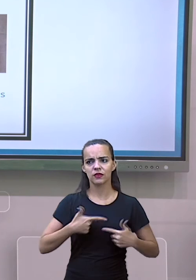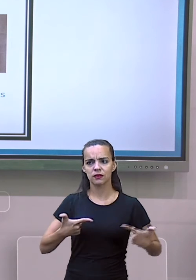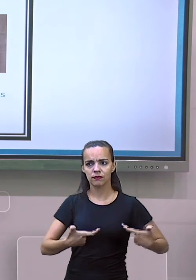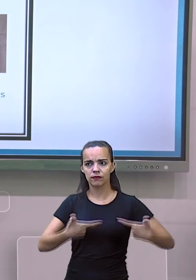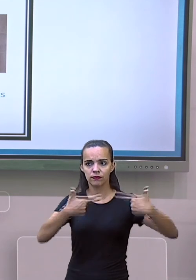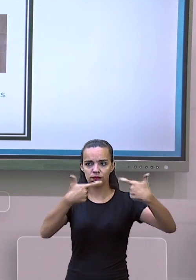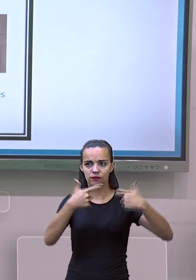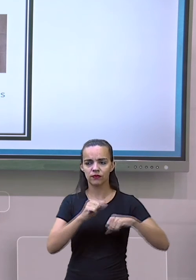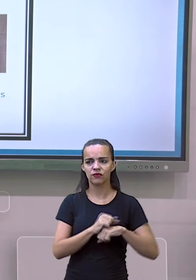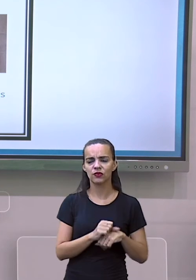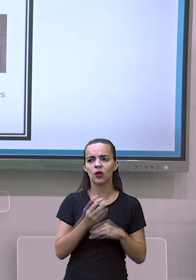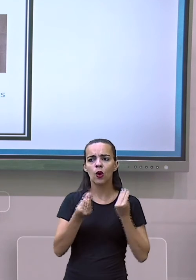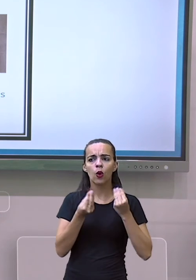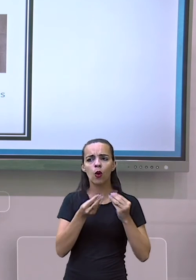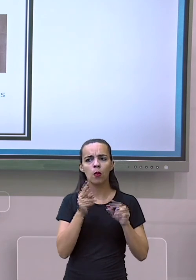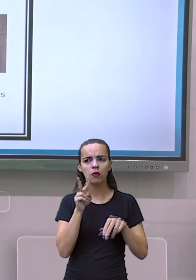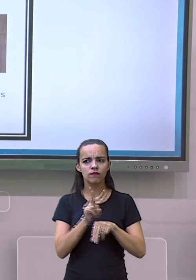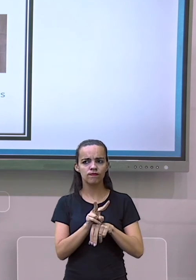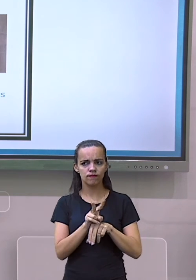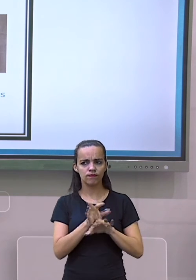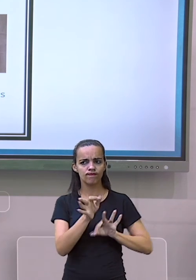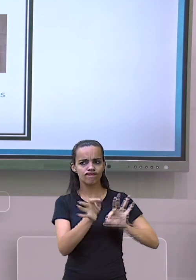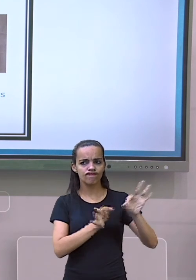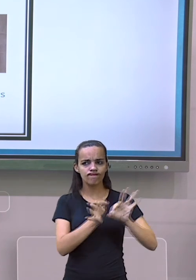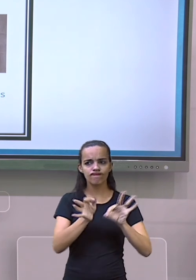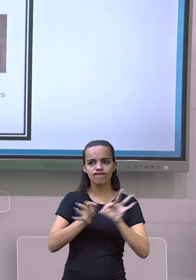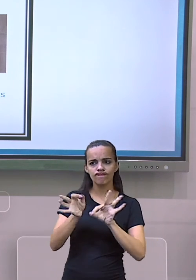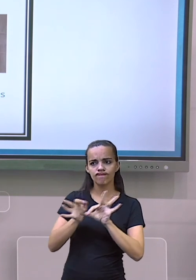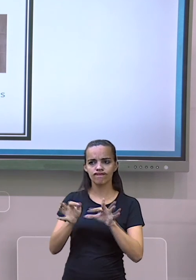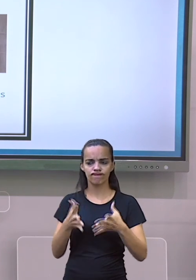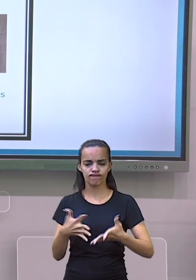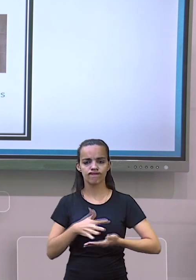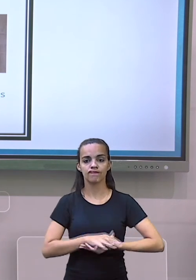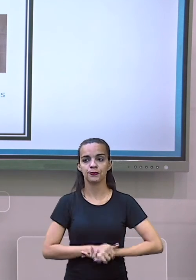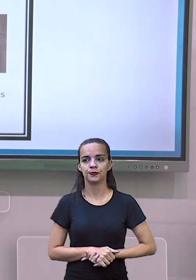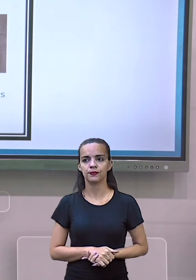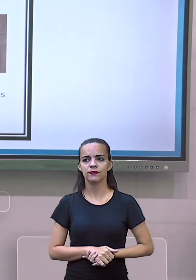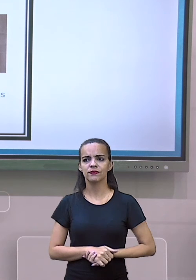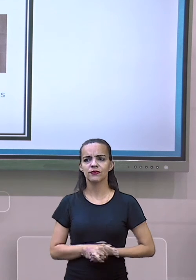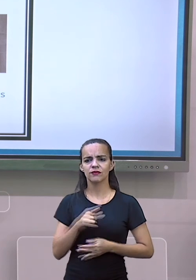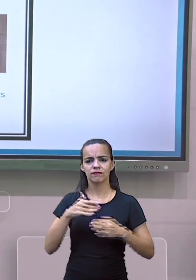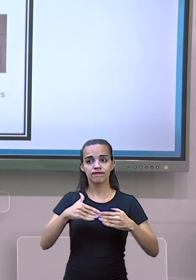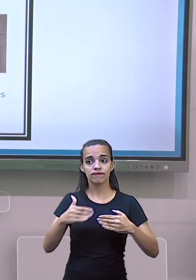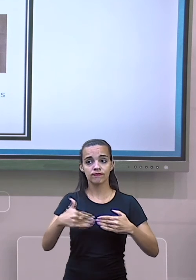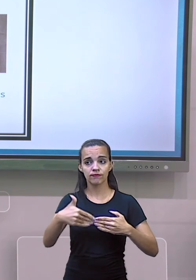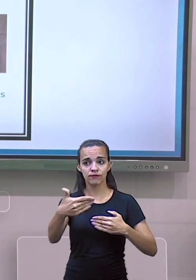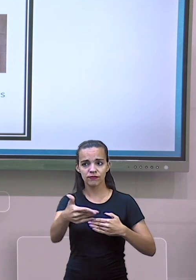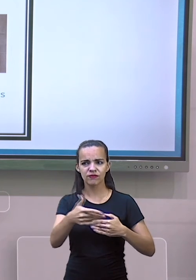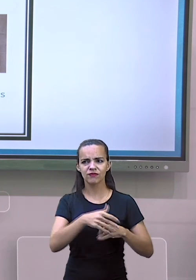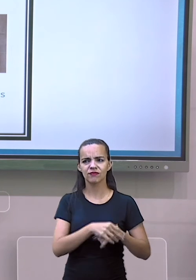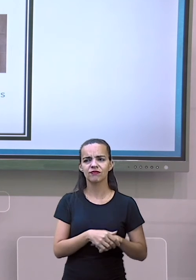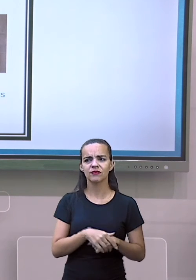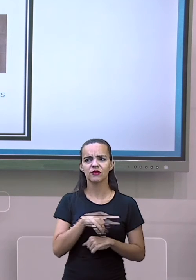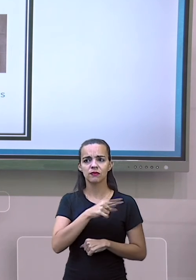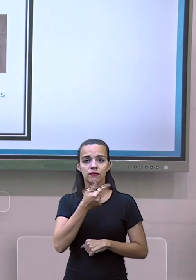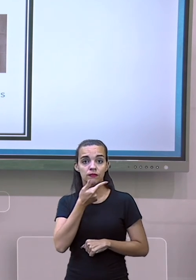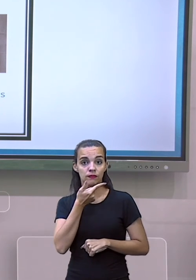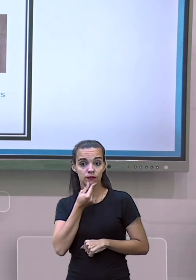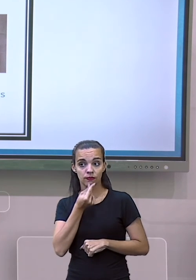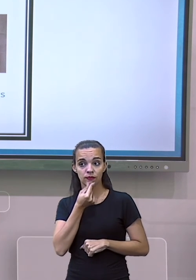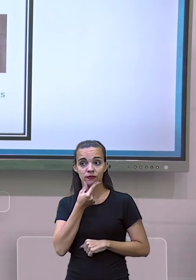correspondeu ao que é preconizado nos escritos de Marx e Engels. A partir do governo de Stalin,